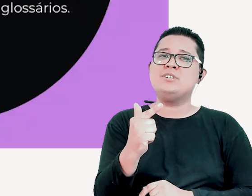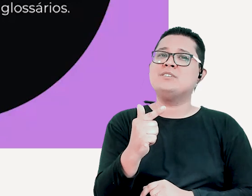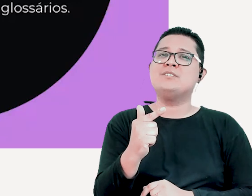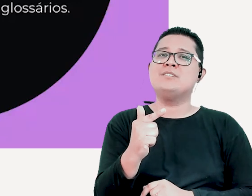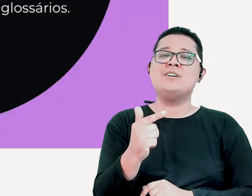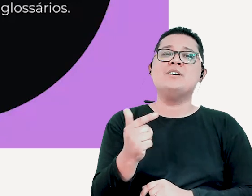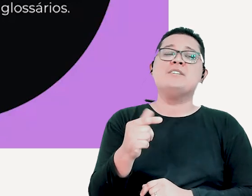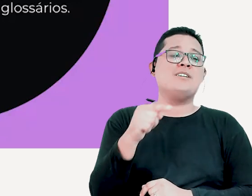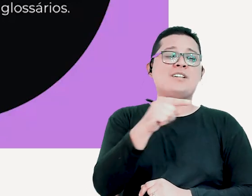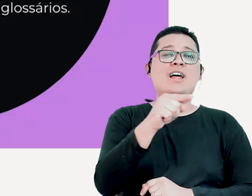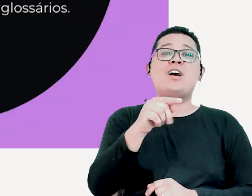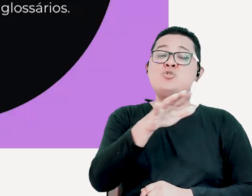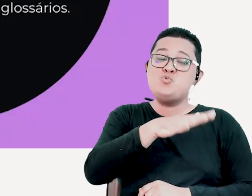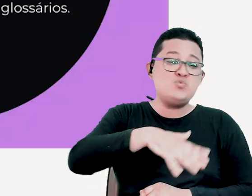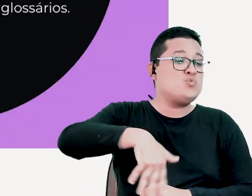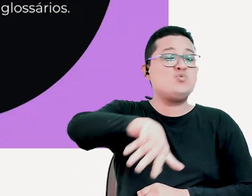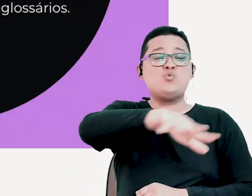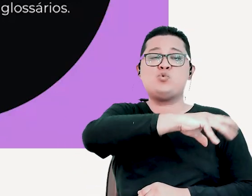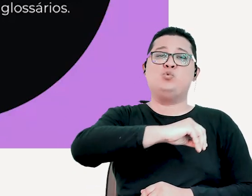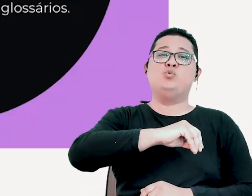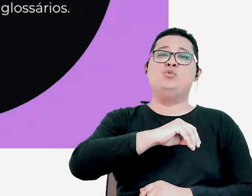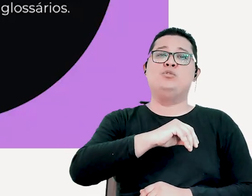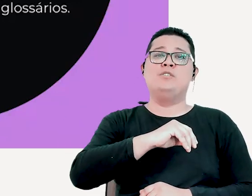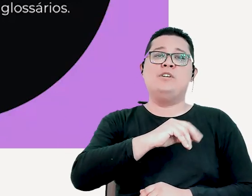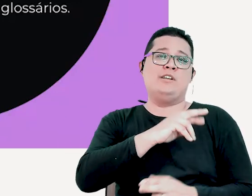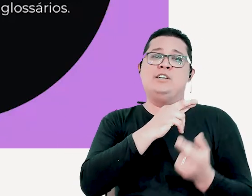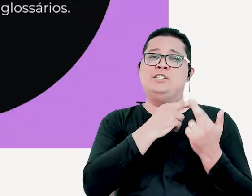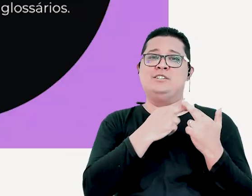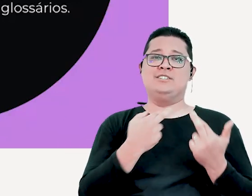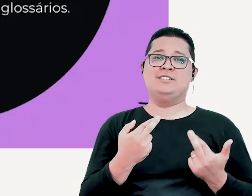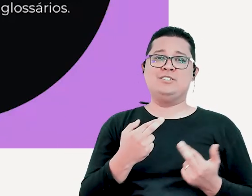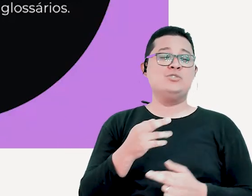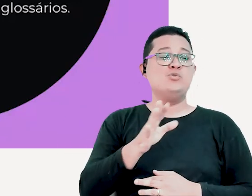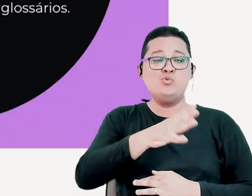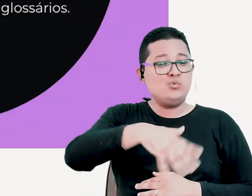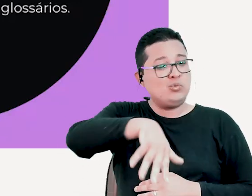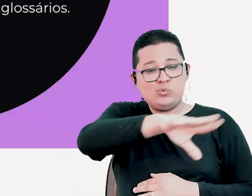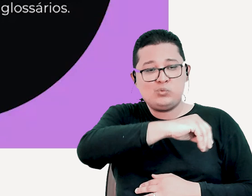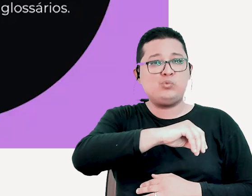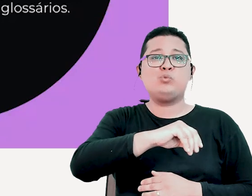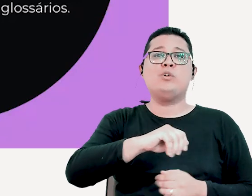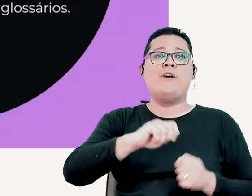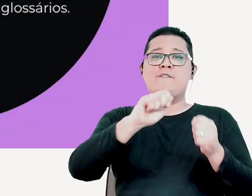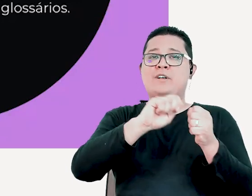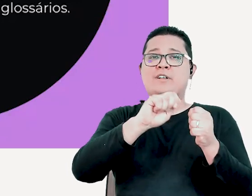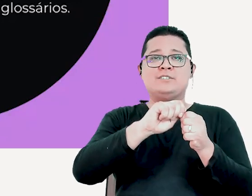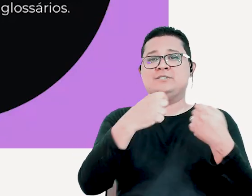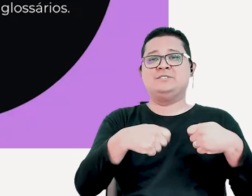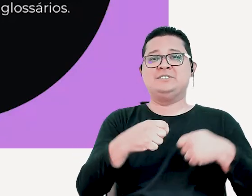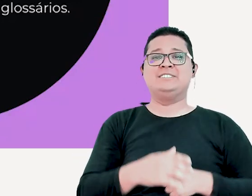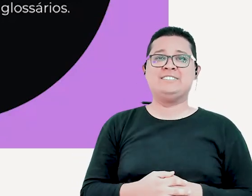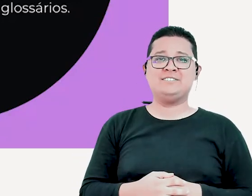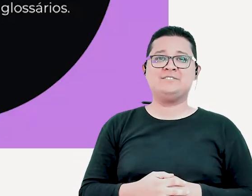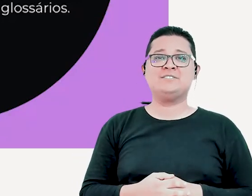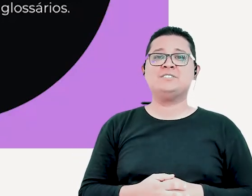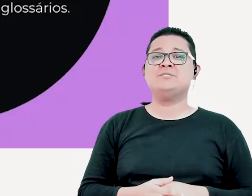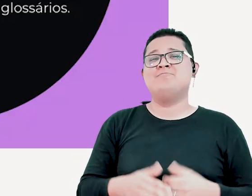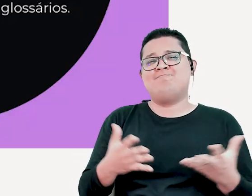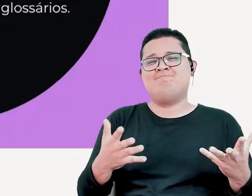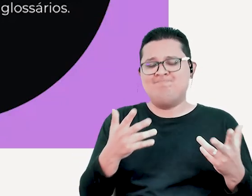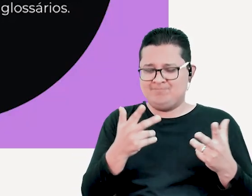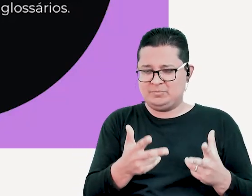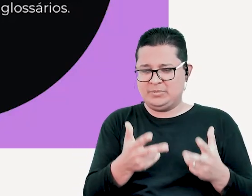gente começou a perceber é que, às vezes, a gente não tinha tempo de fazer esses ajustes no